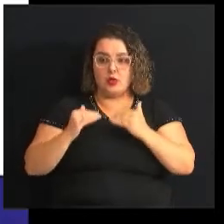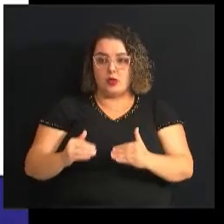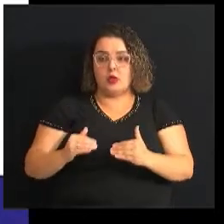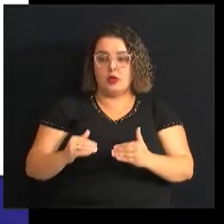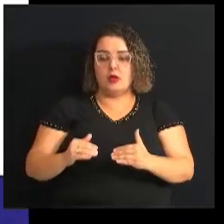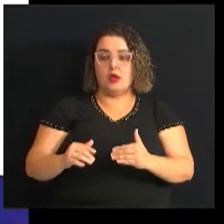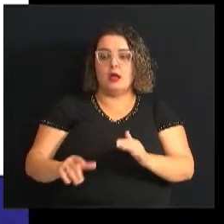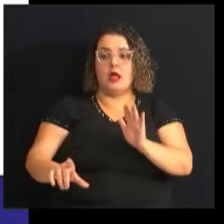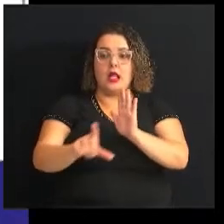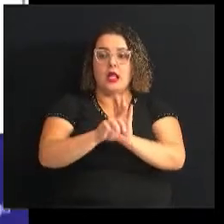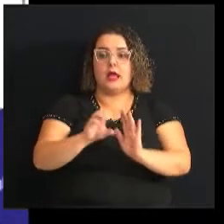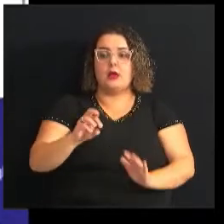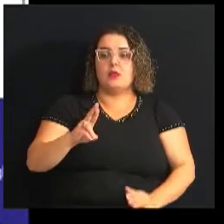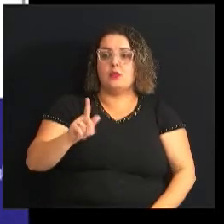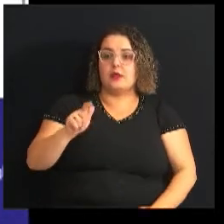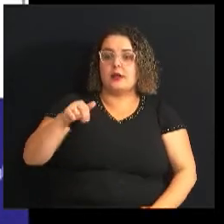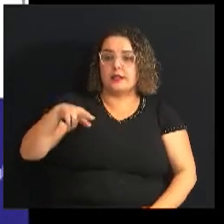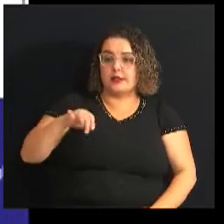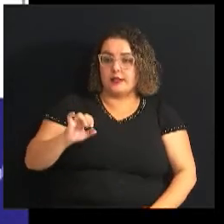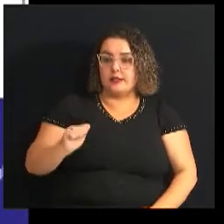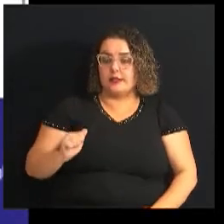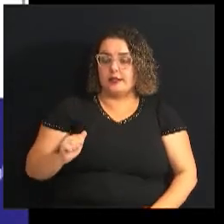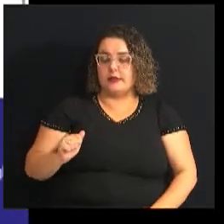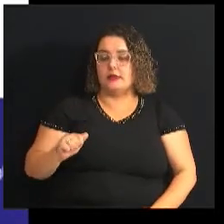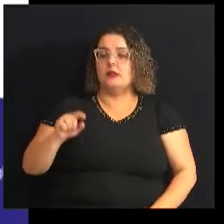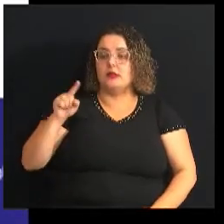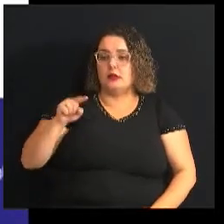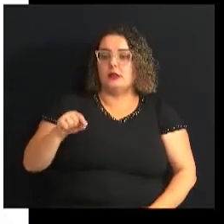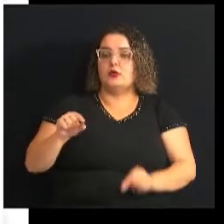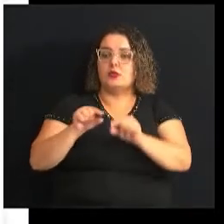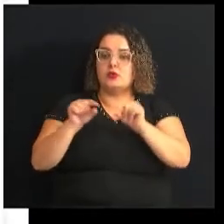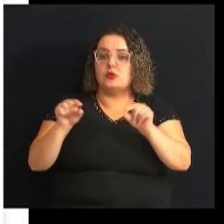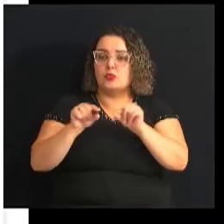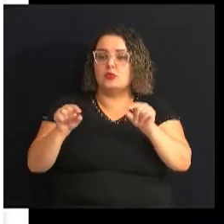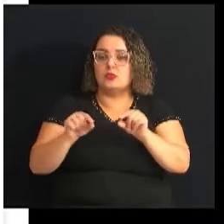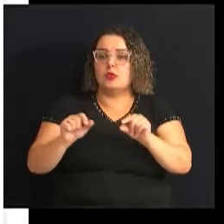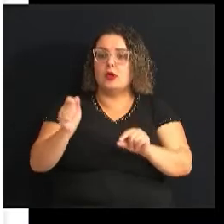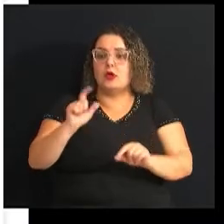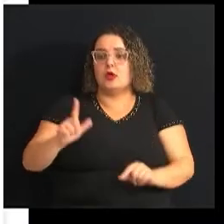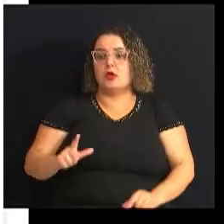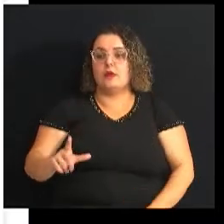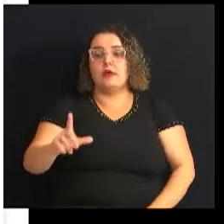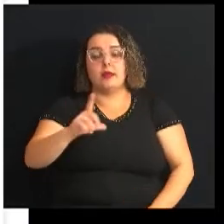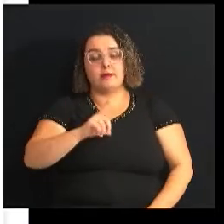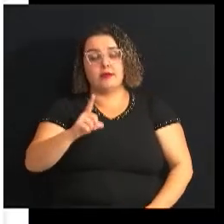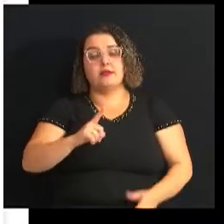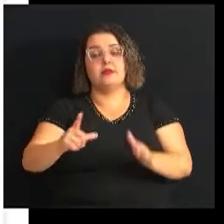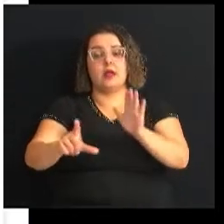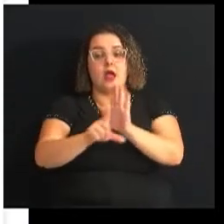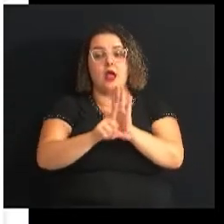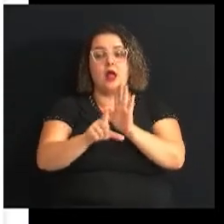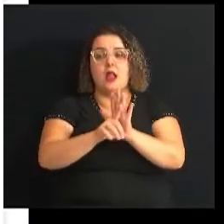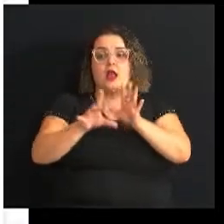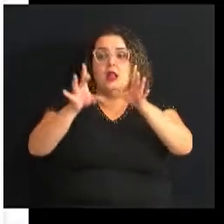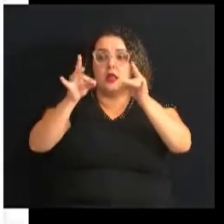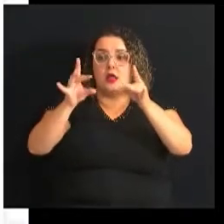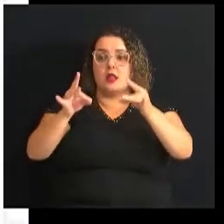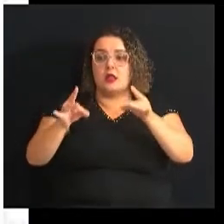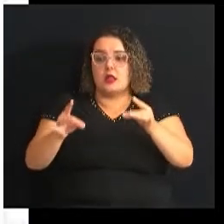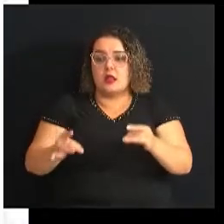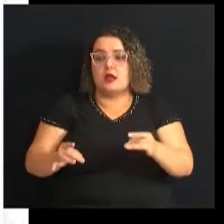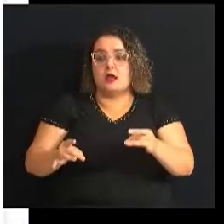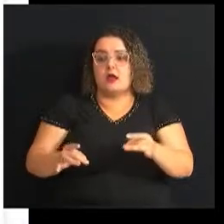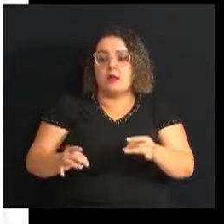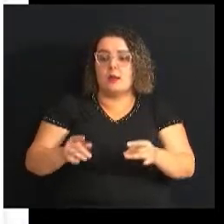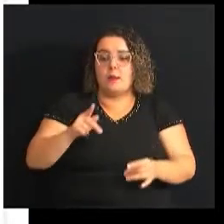produção, lei orgânica. Clica lá no azulzinho, lei orgânica, e aí você vai ter uma espécie, né, em